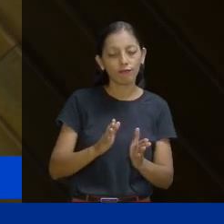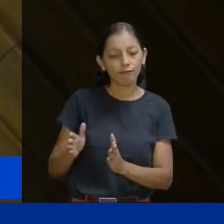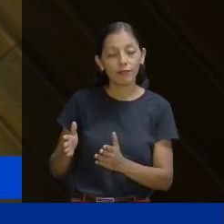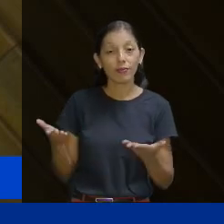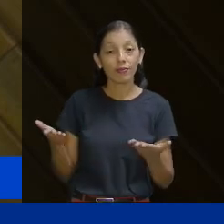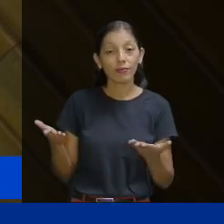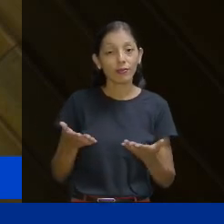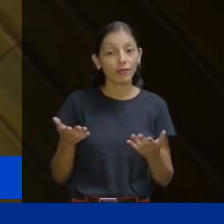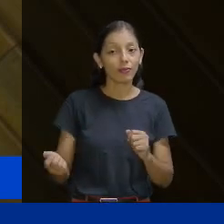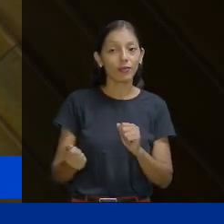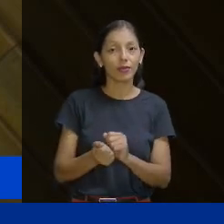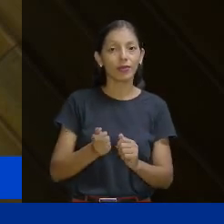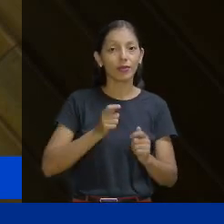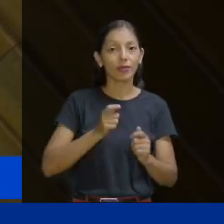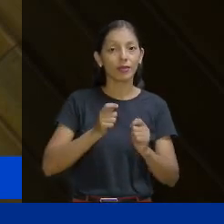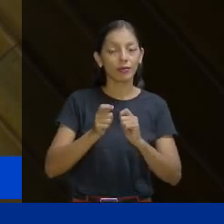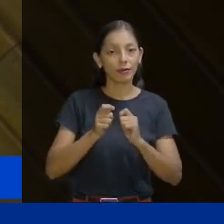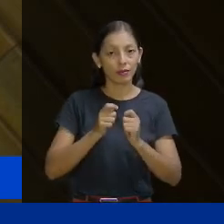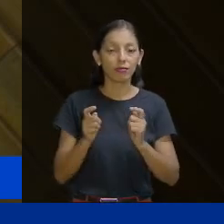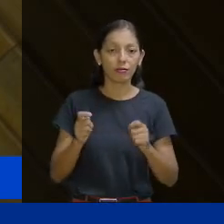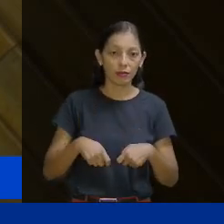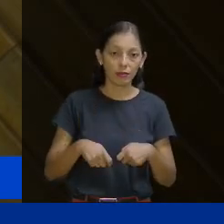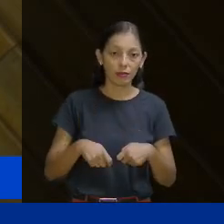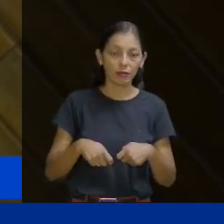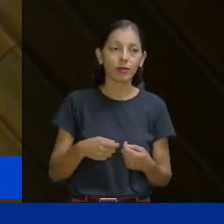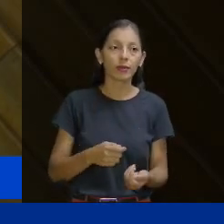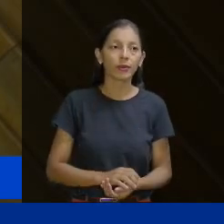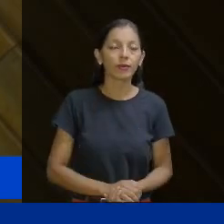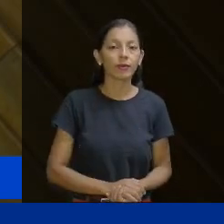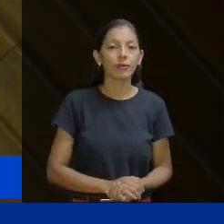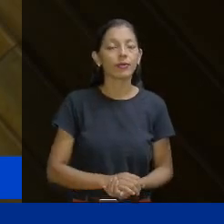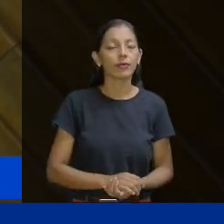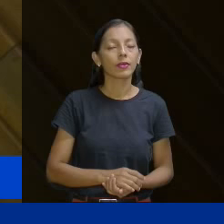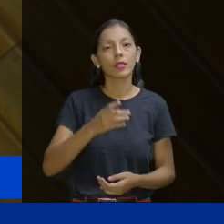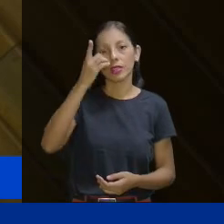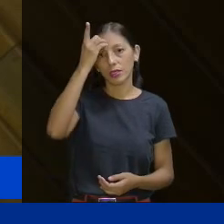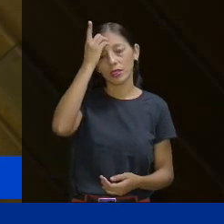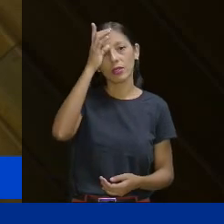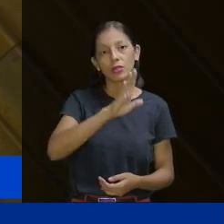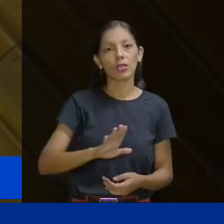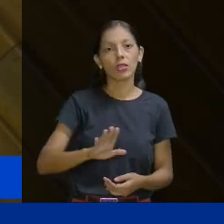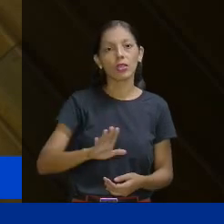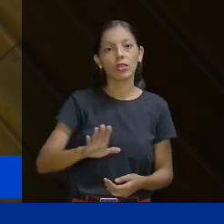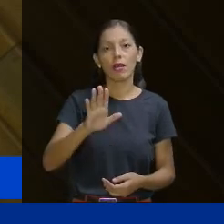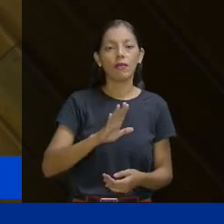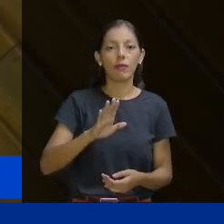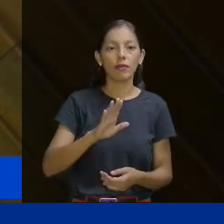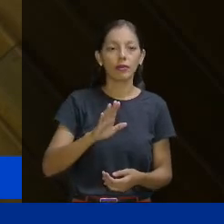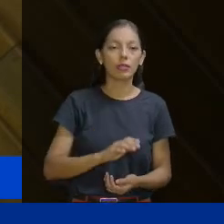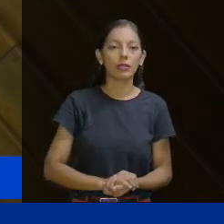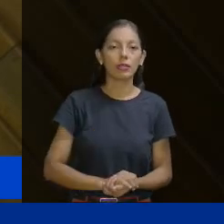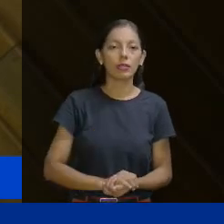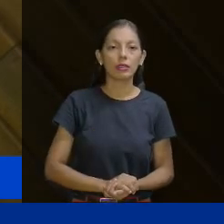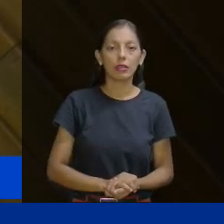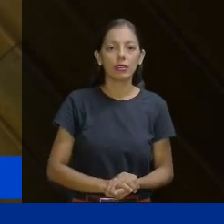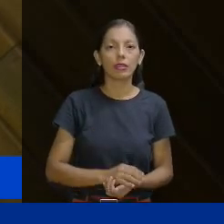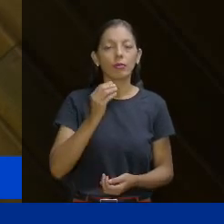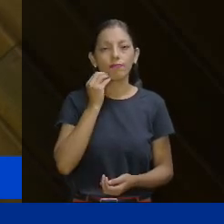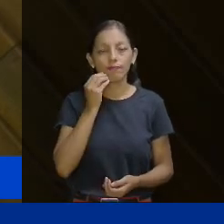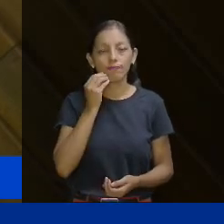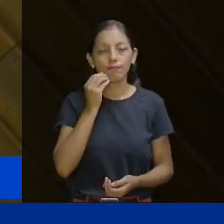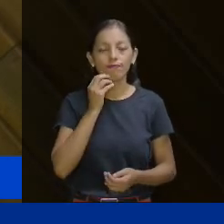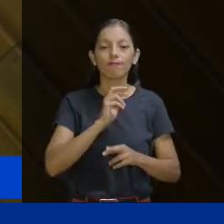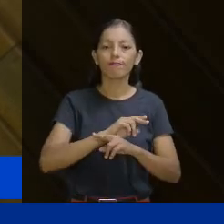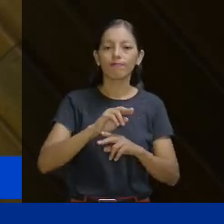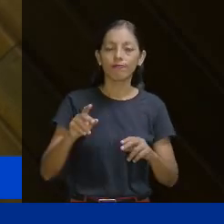mas a passagem pela função de diretor-geral amplia horizontes e traz